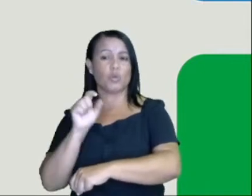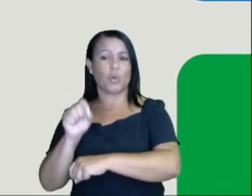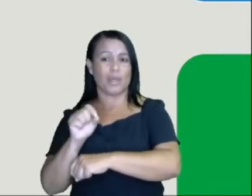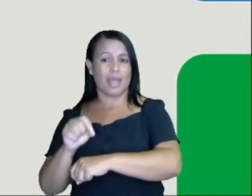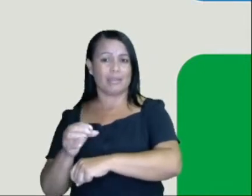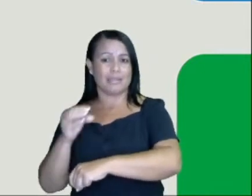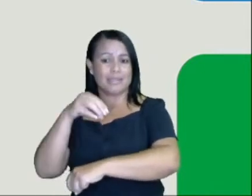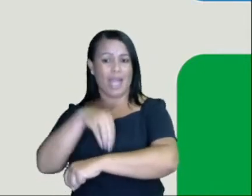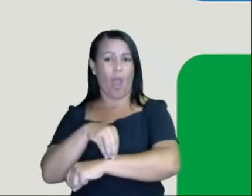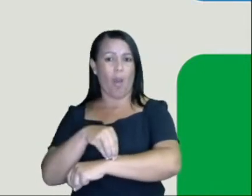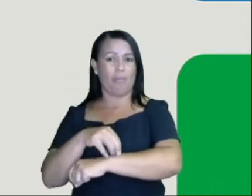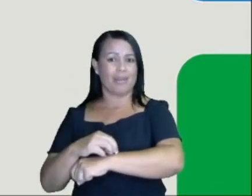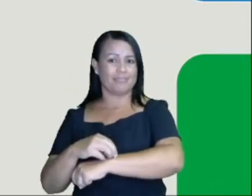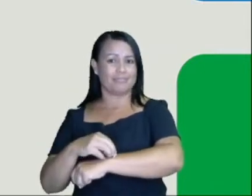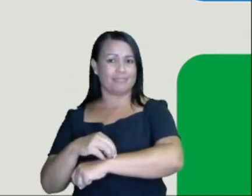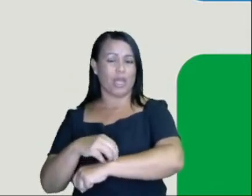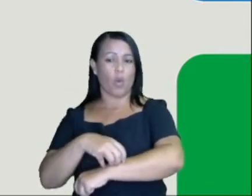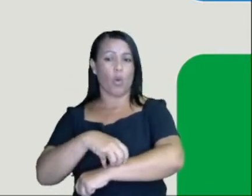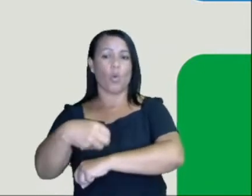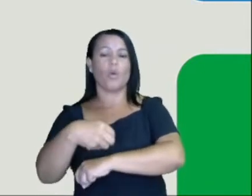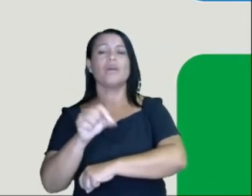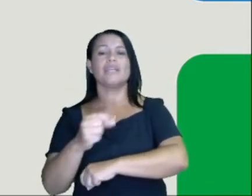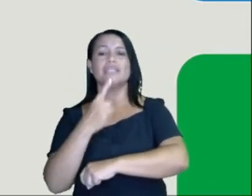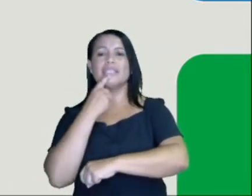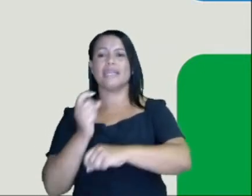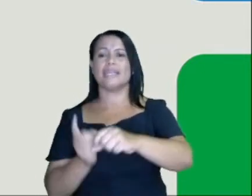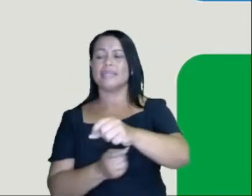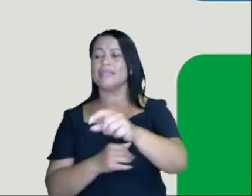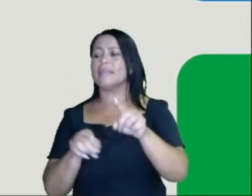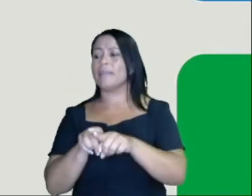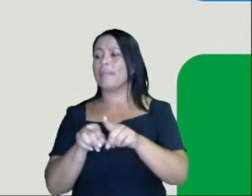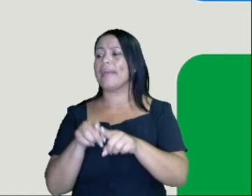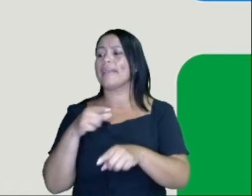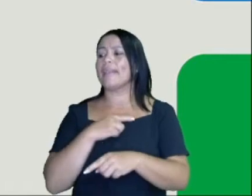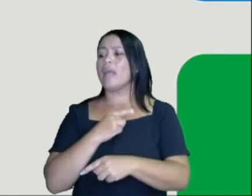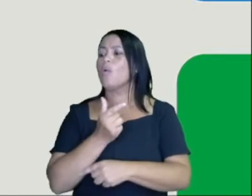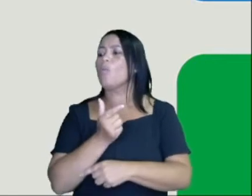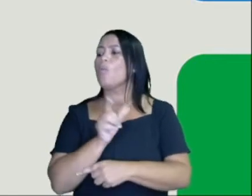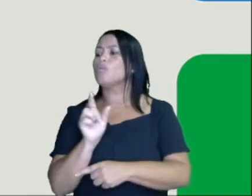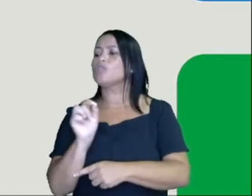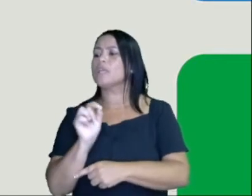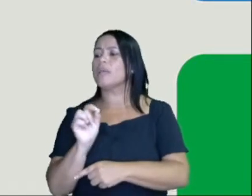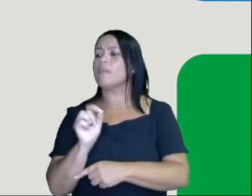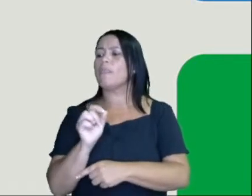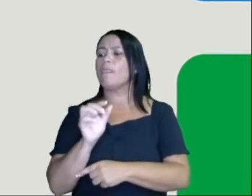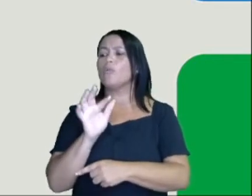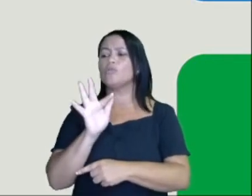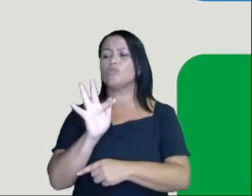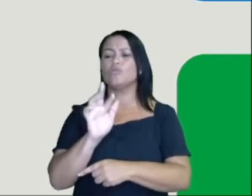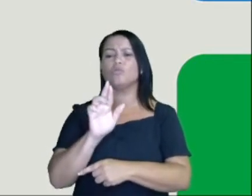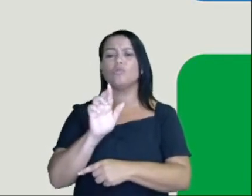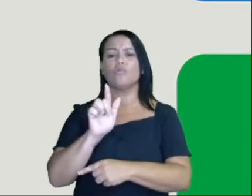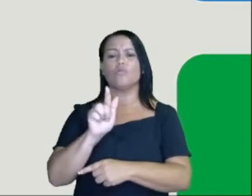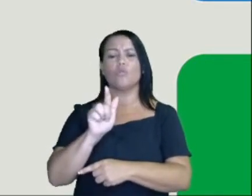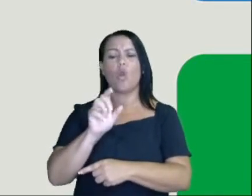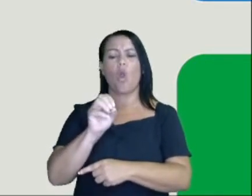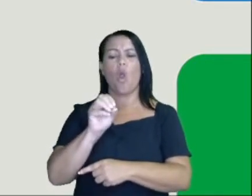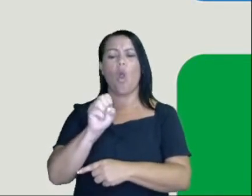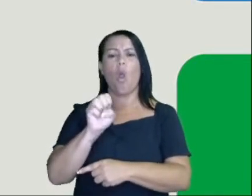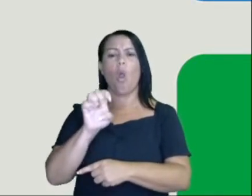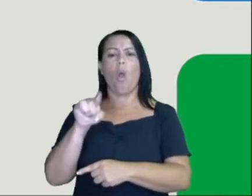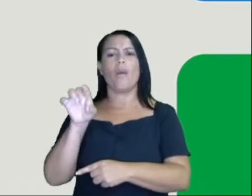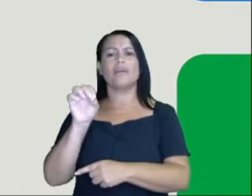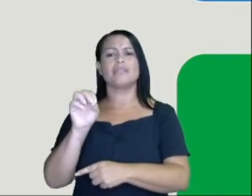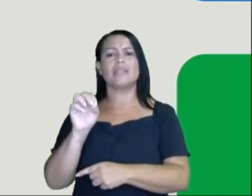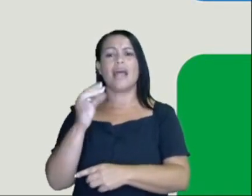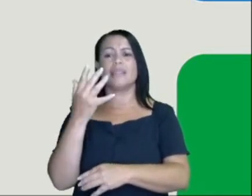se acopla, não é isso? Um outro exemplo são os pulgões em uma planta. Os pulgões sugam a seiva elaborada das